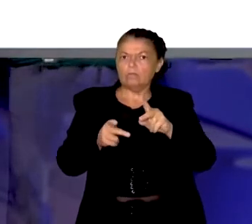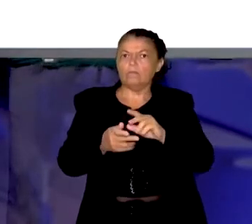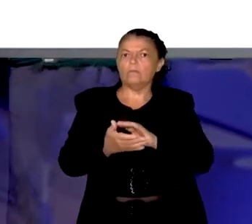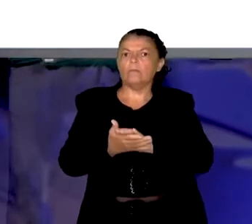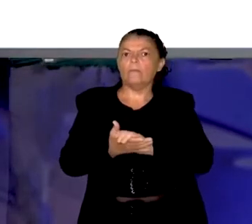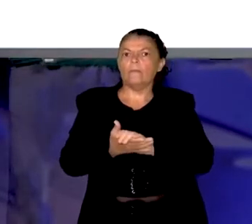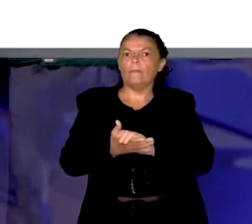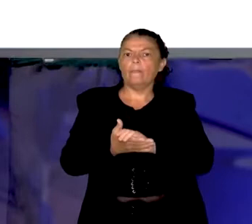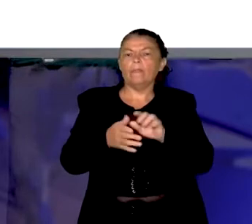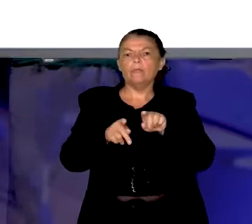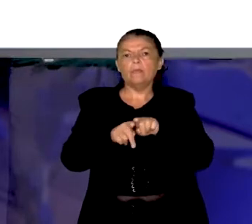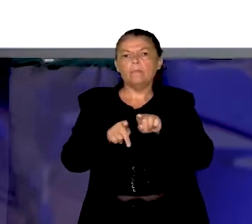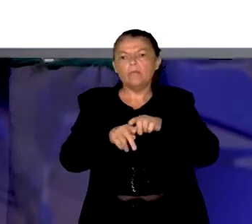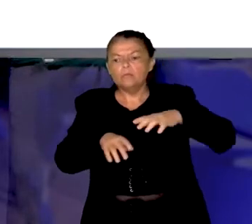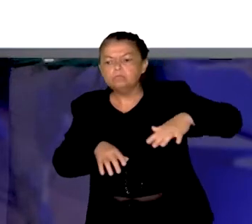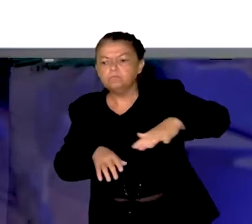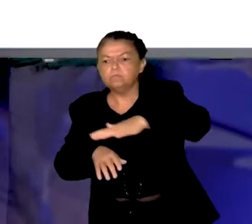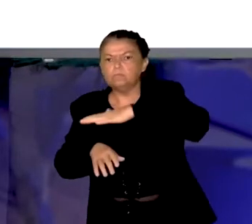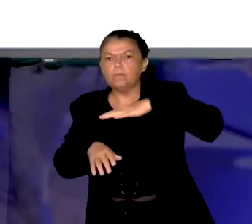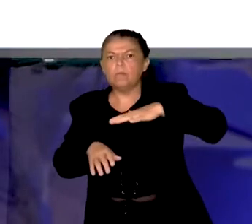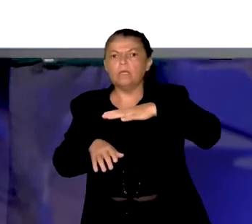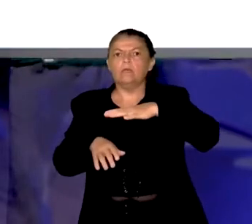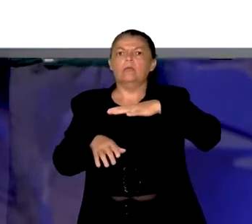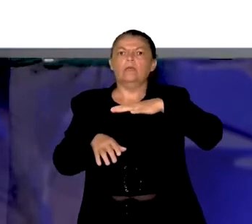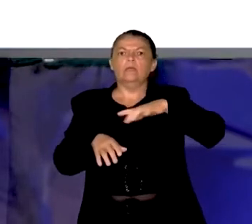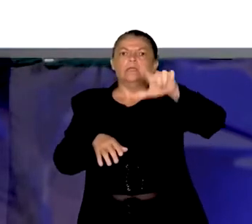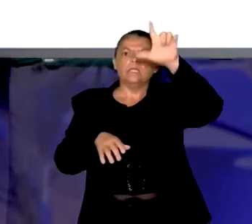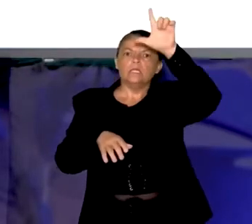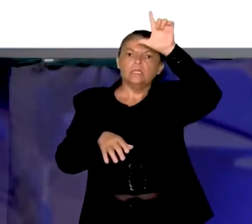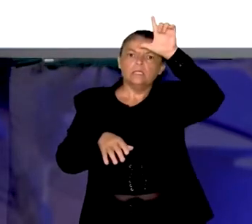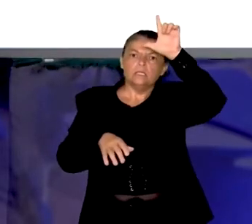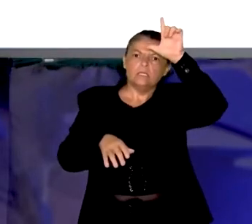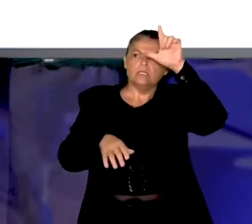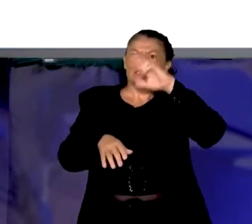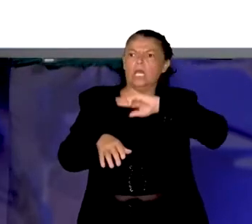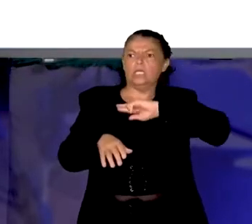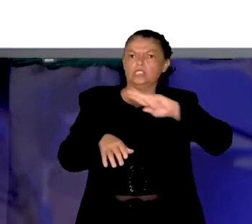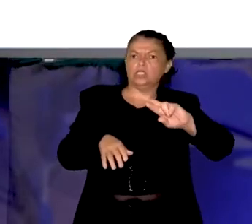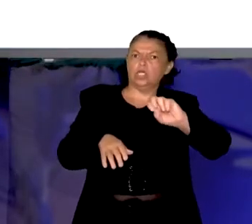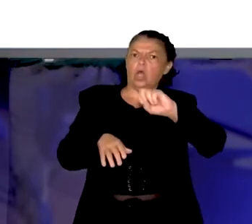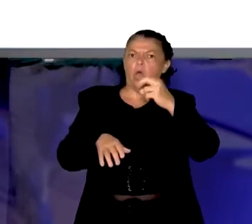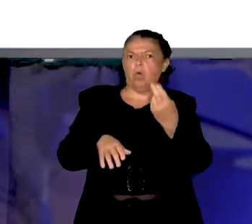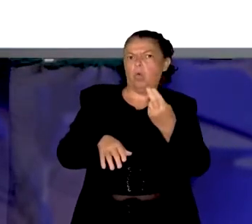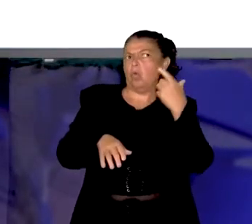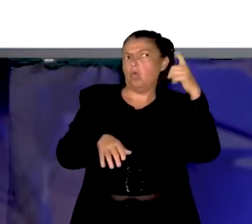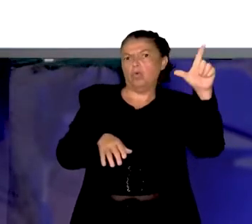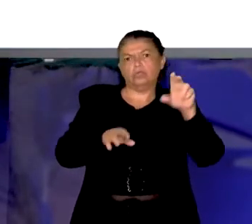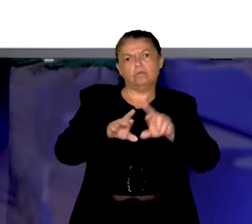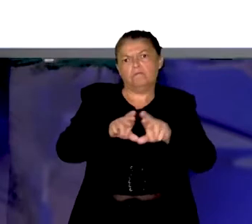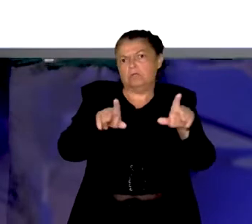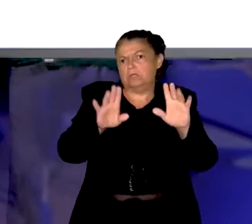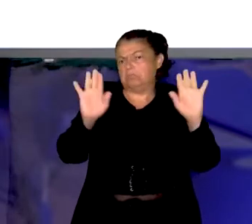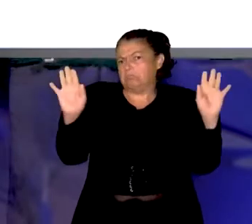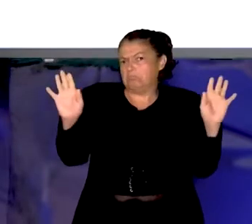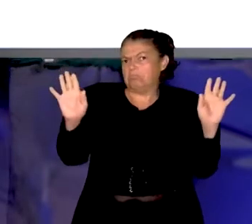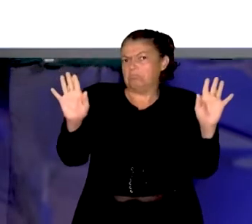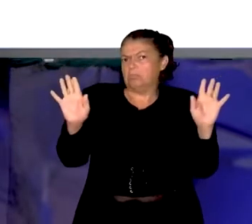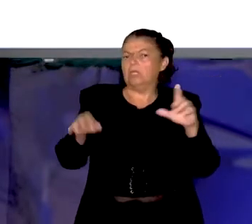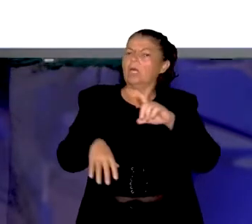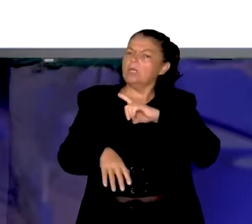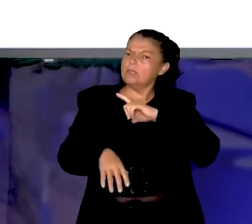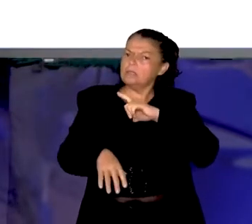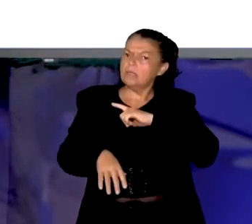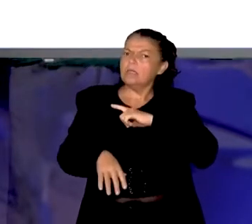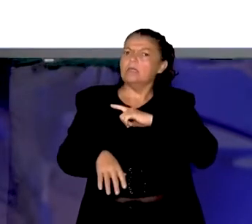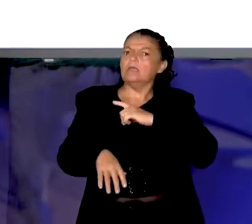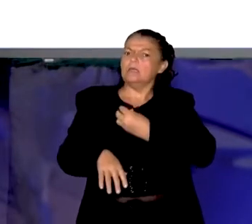meio dessas lideranças religiosas, ou quem sabe não religiosas, nós concluímos, portanto, dizendo que existem